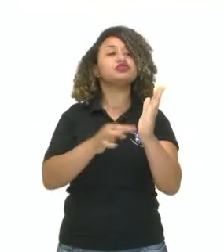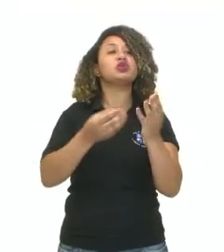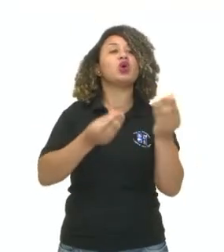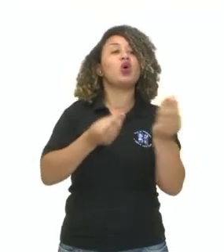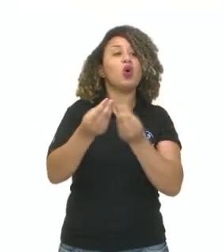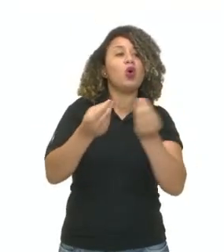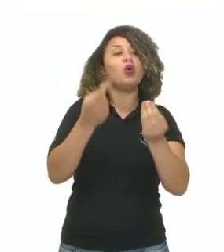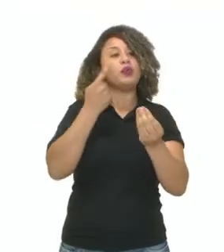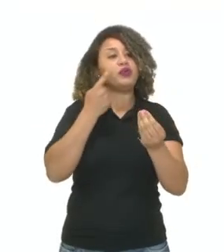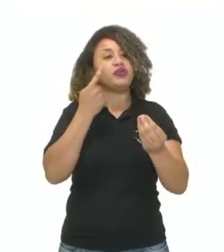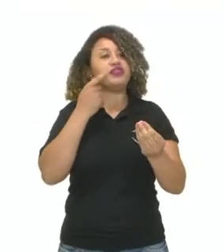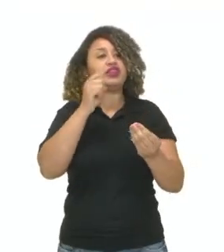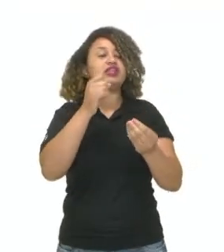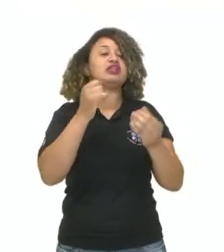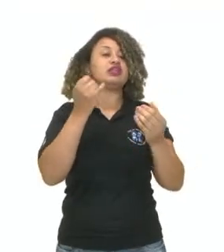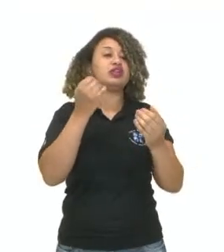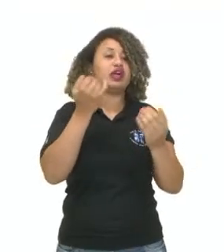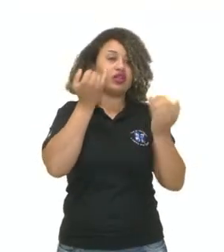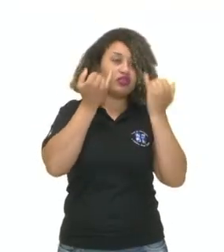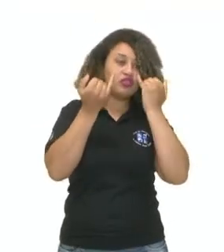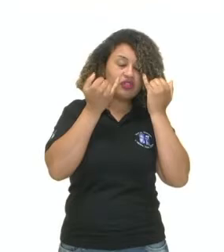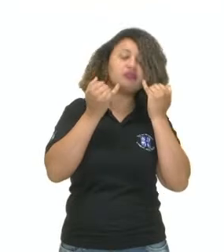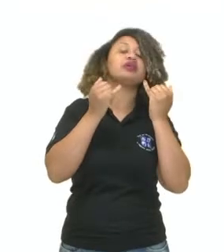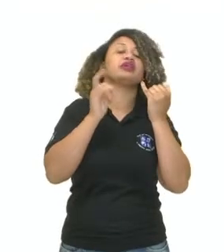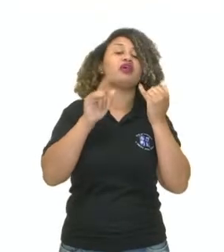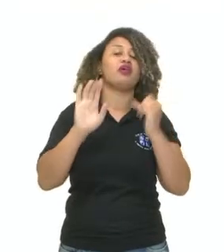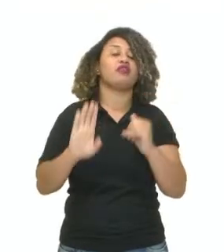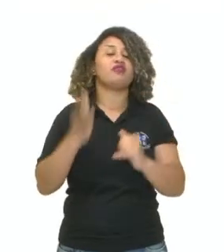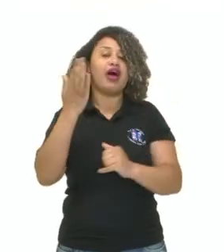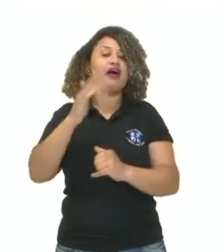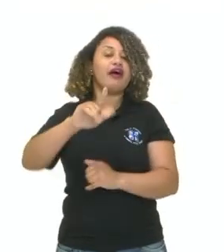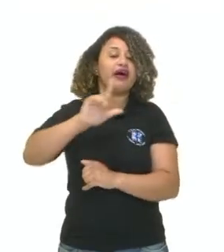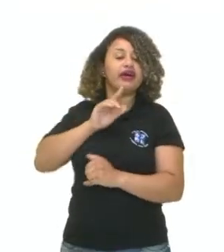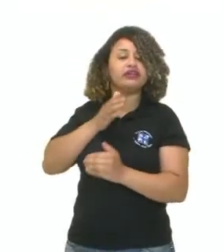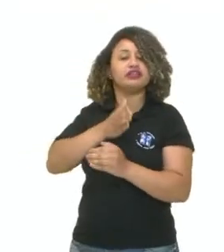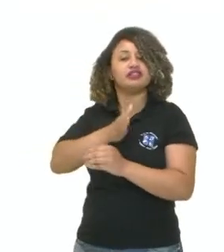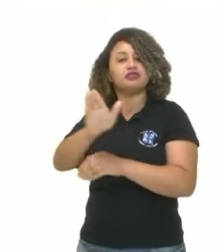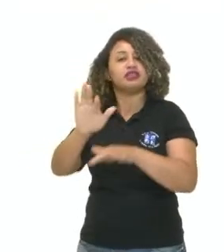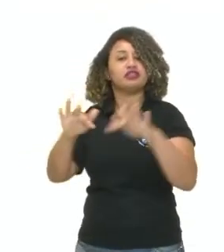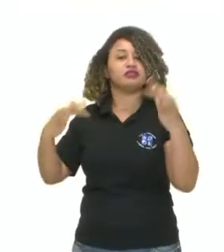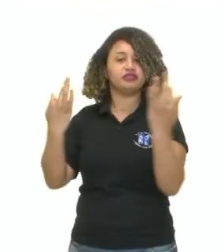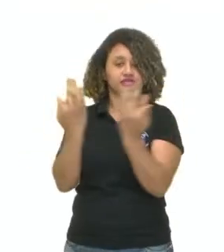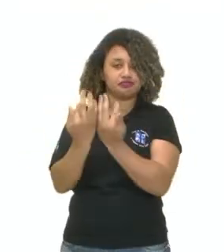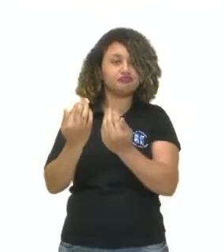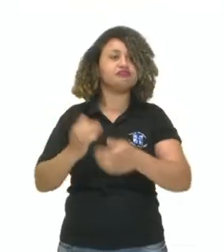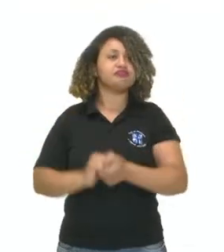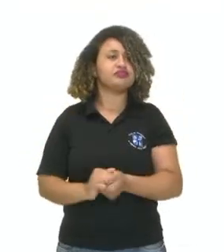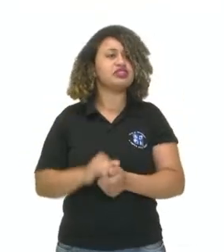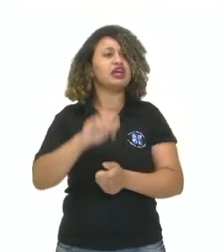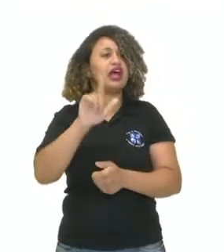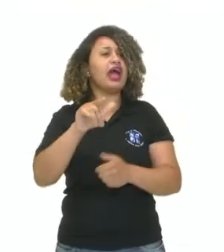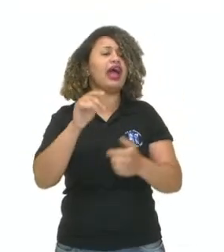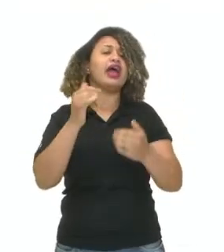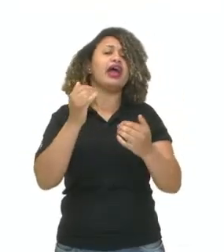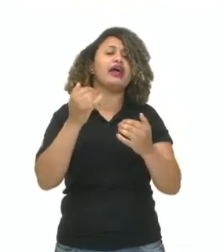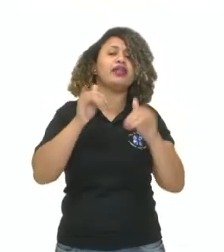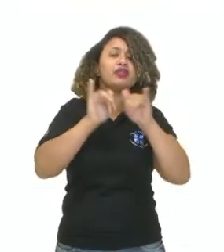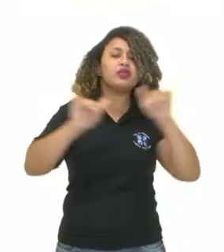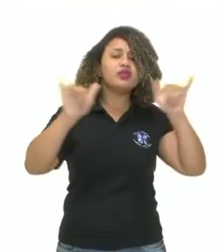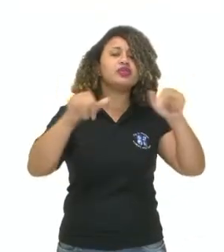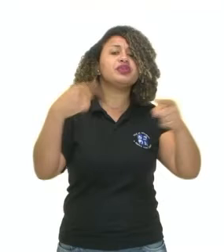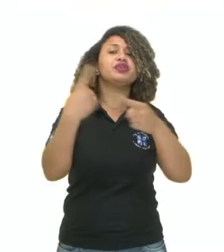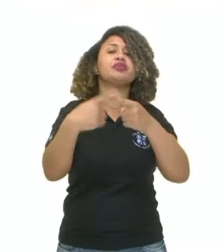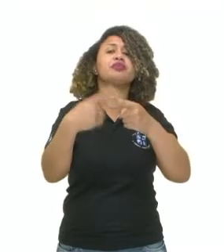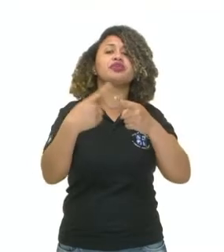verificar se uma notícia é falsa, antes de você mandar no grupo da família. É considerado uma notícia por quê?